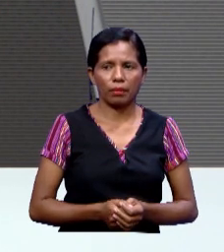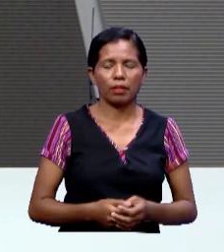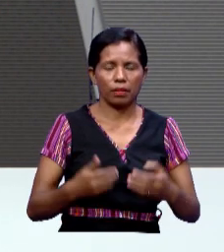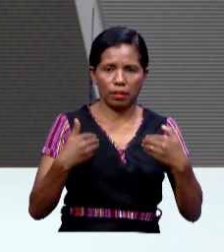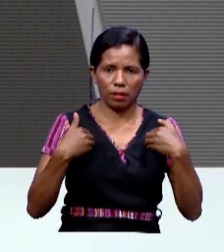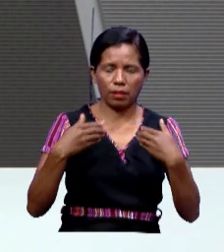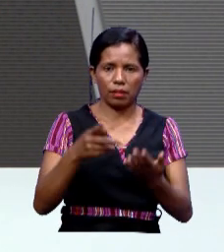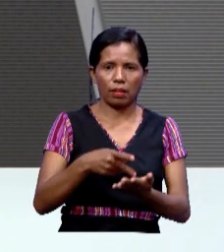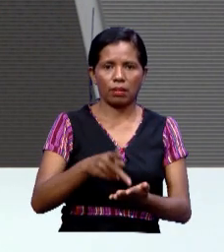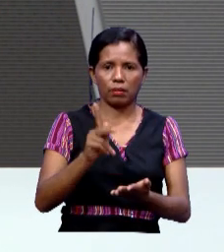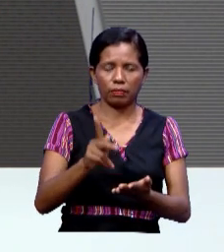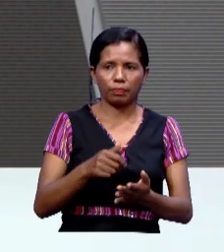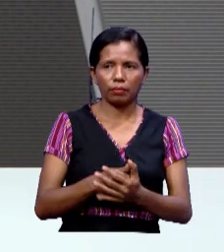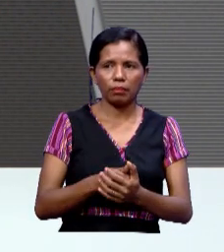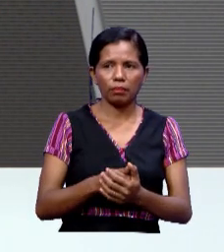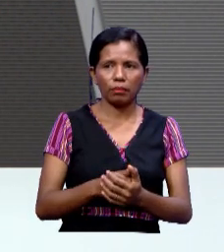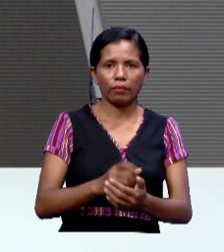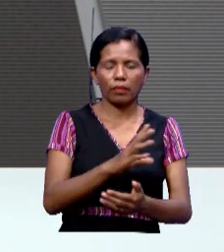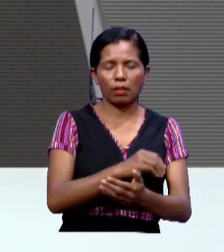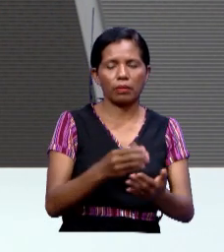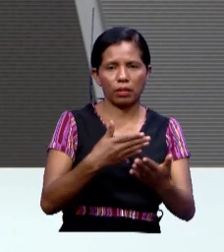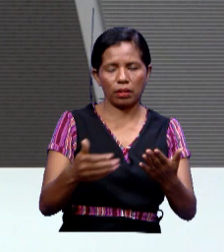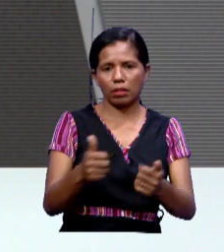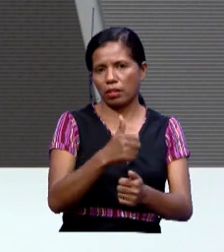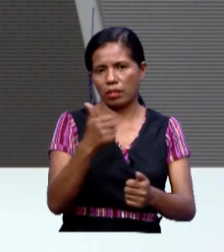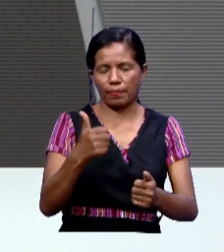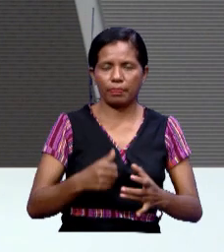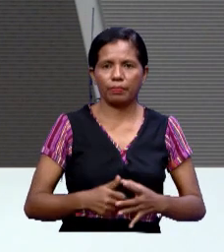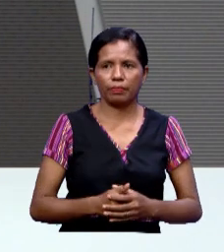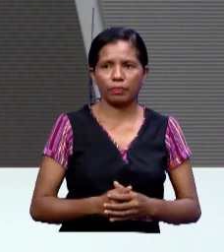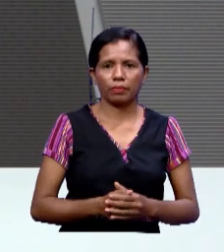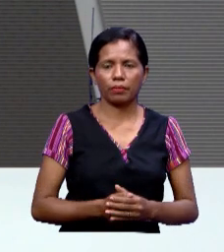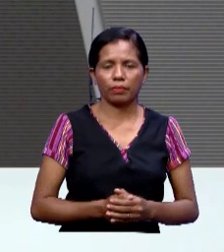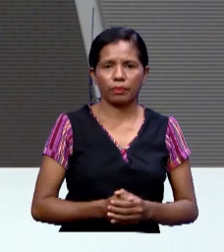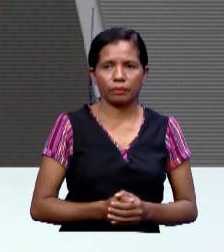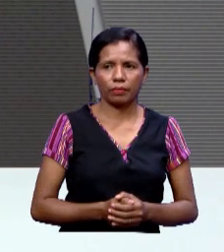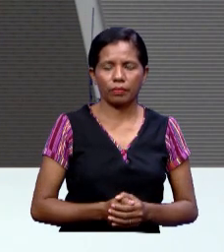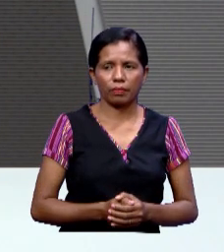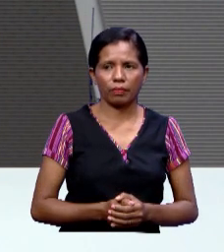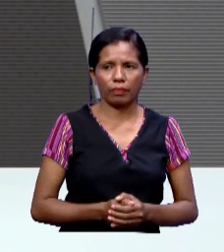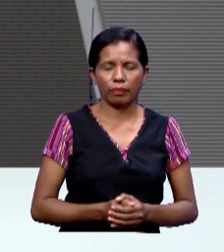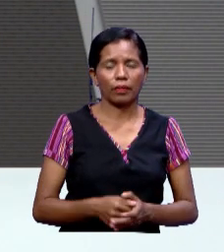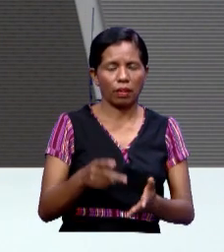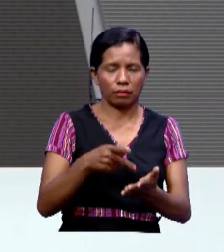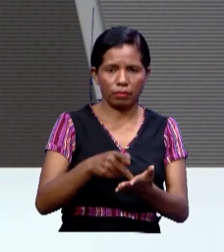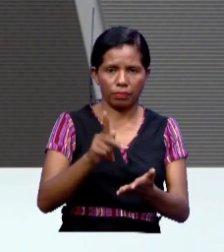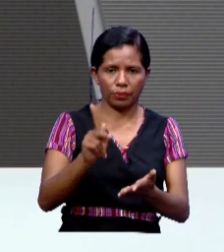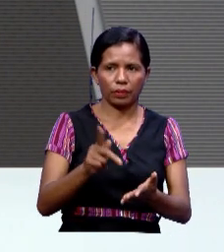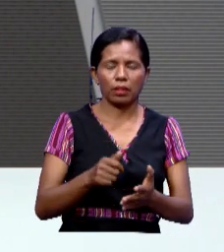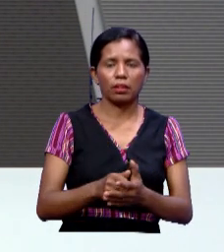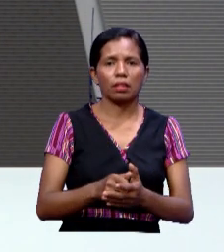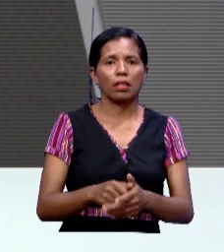imposto valor adicional se selo e o VAT e imposto